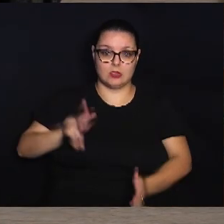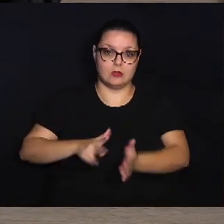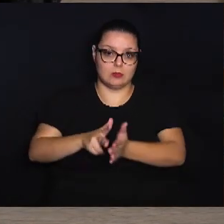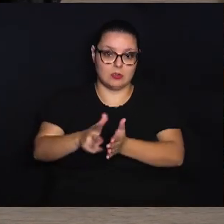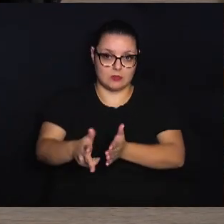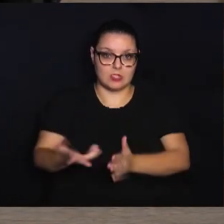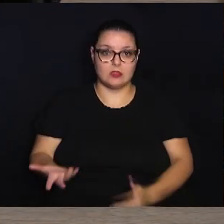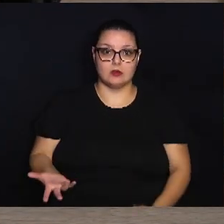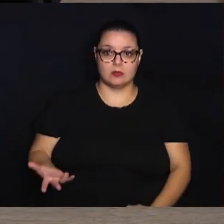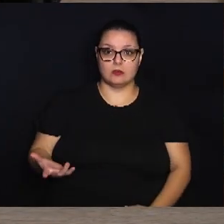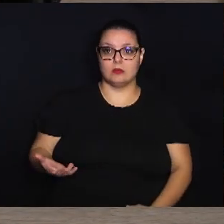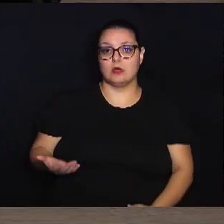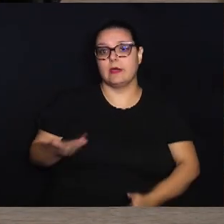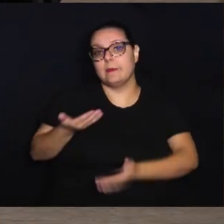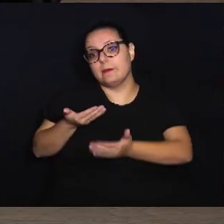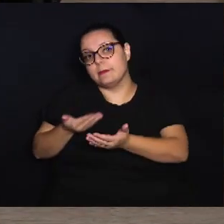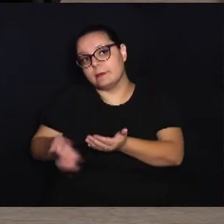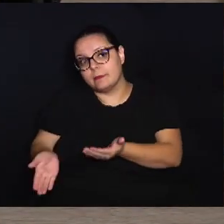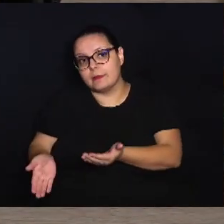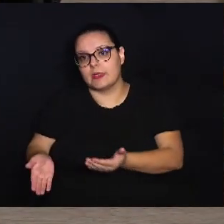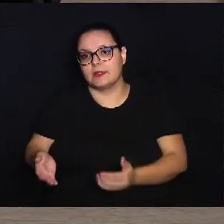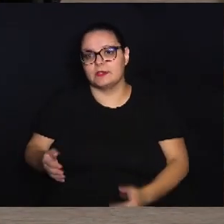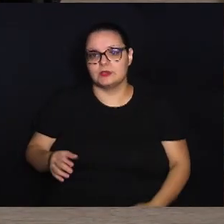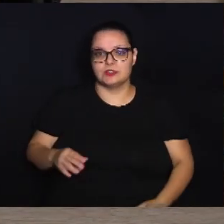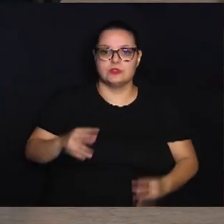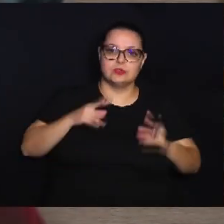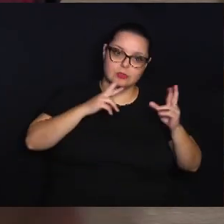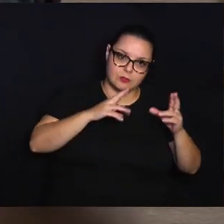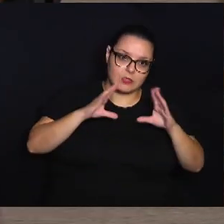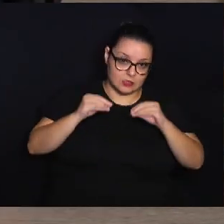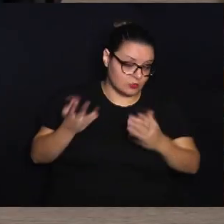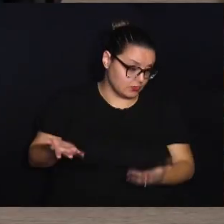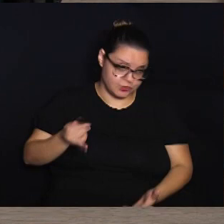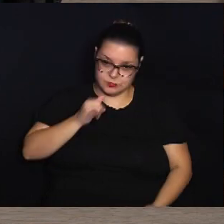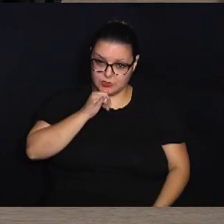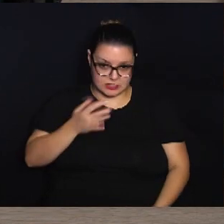viaja já no euro, então você elimina a pernoite, né? Por exemplo.